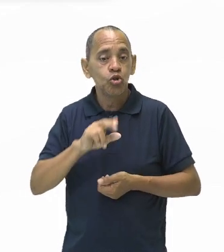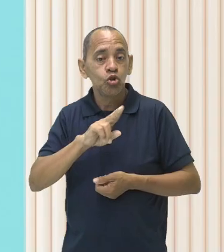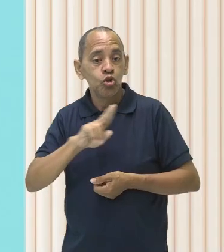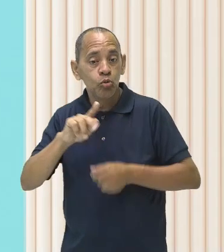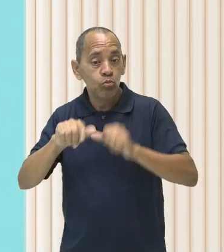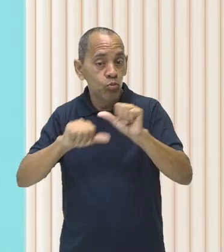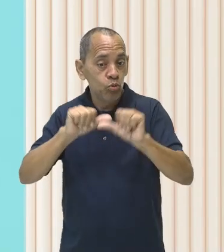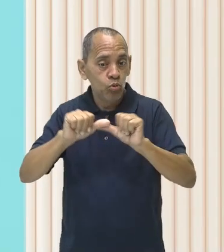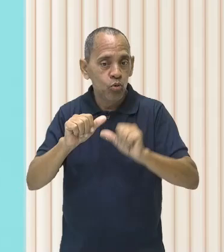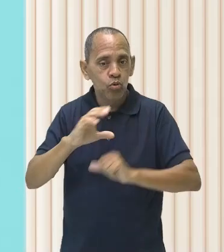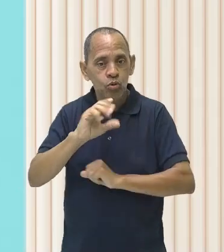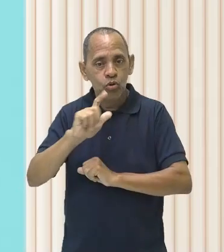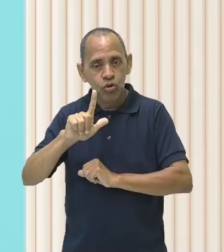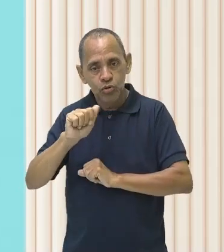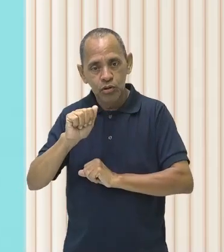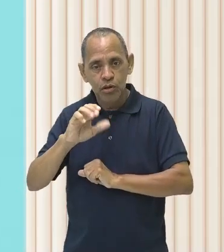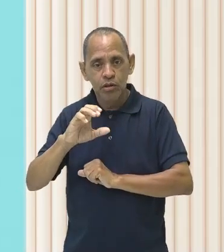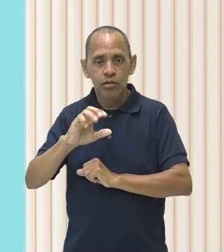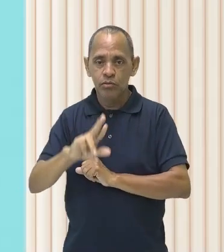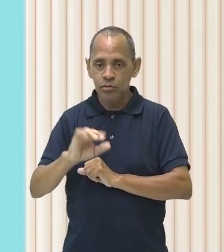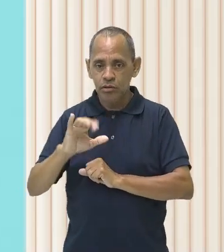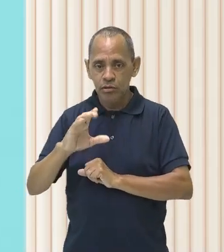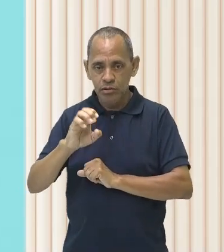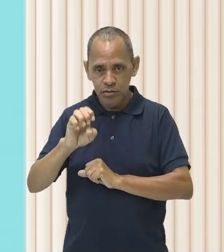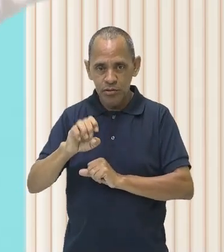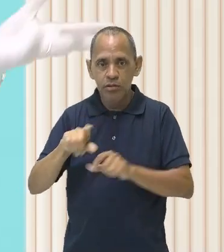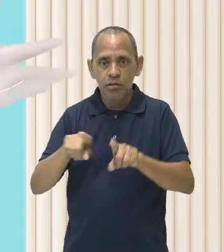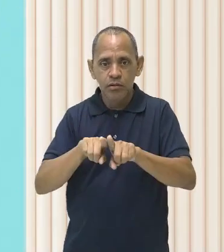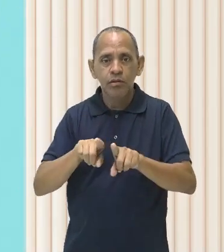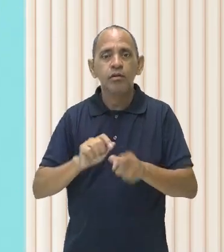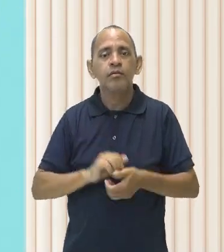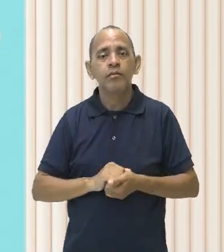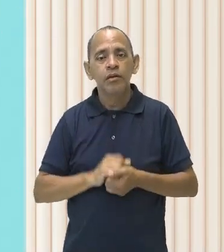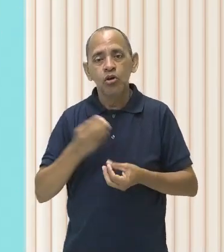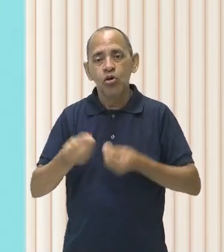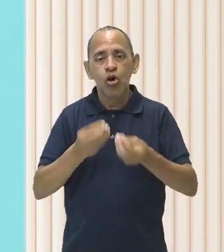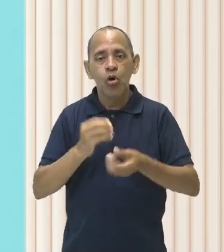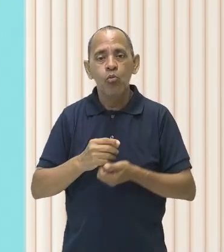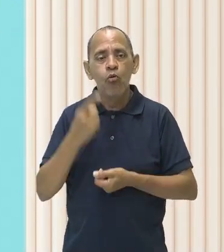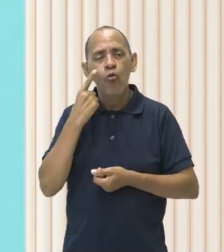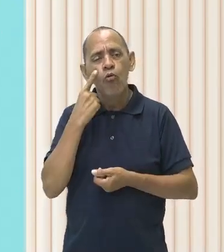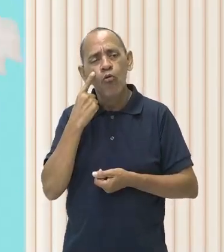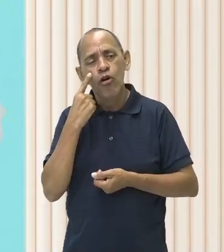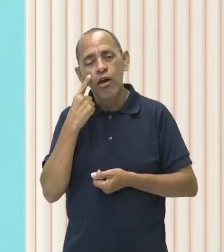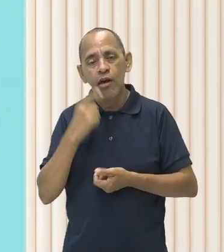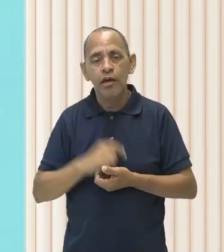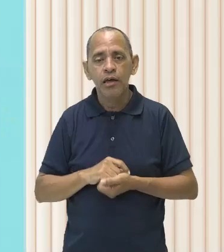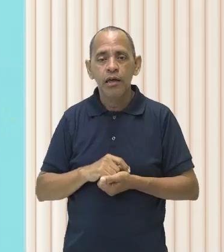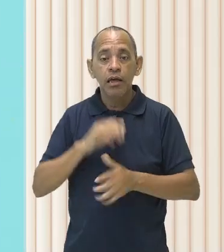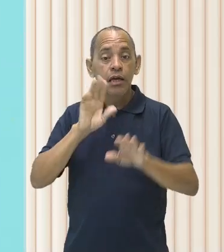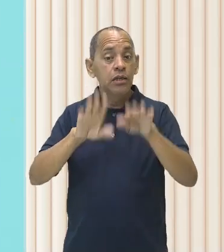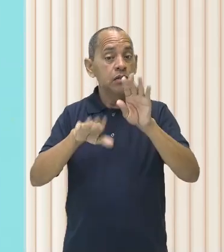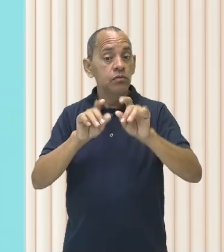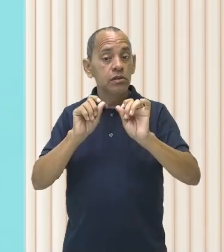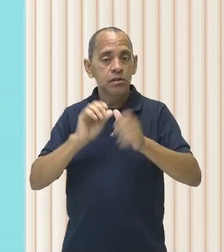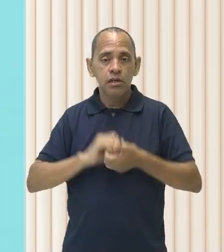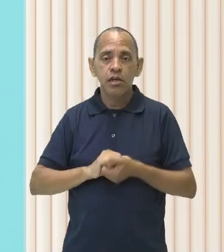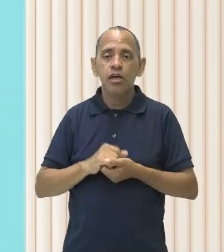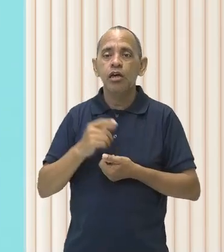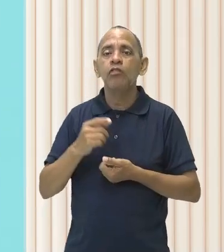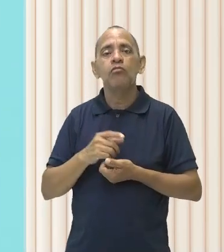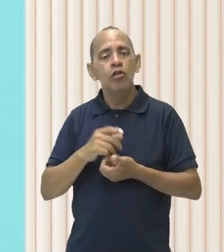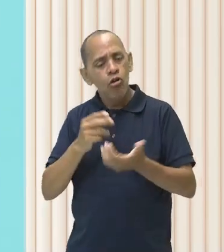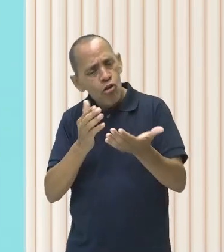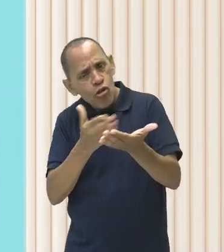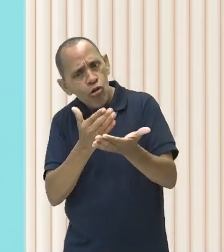Clarice. Muito bem, então, só para a gente ver quem é, né? Às vezes a gente lê o livro, mas não sabe muito da história da